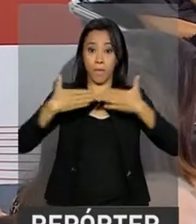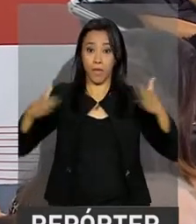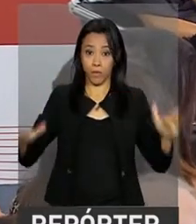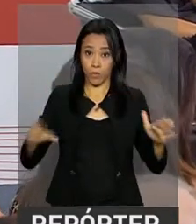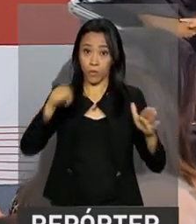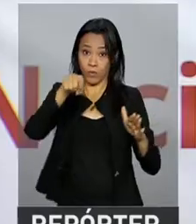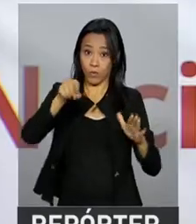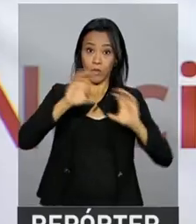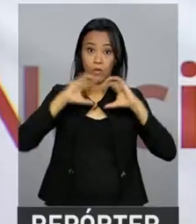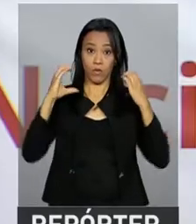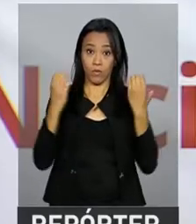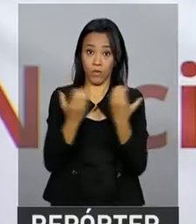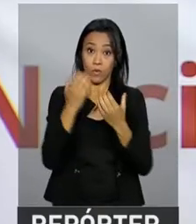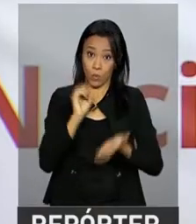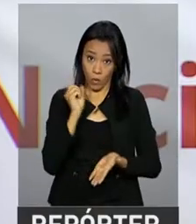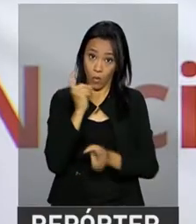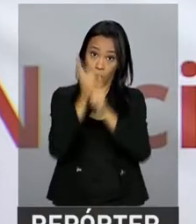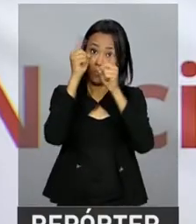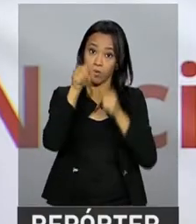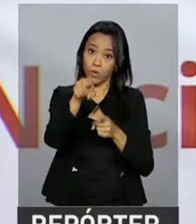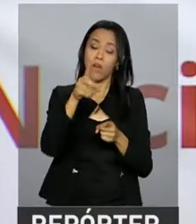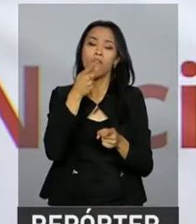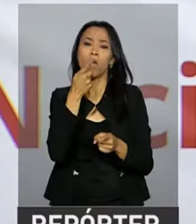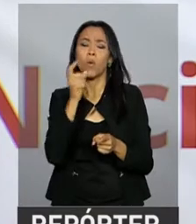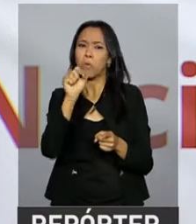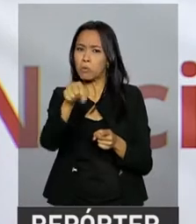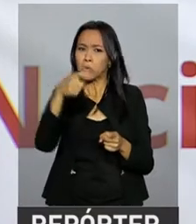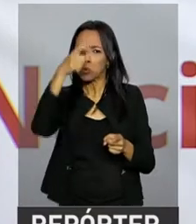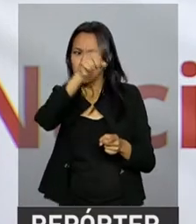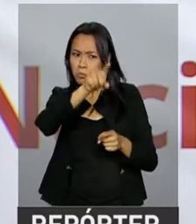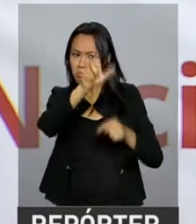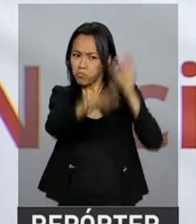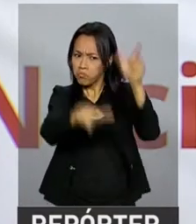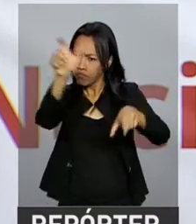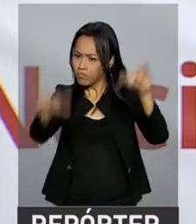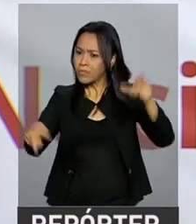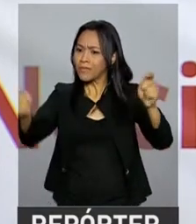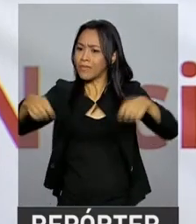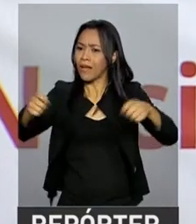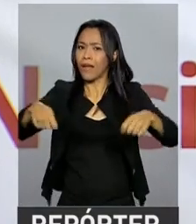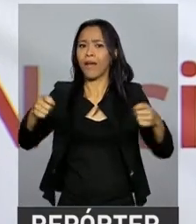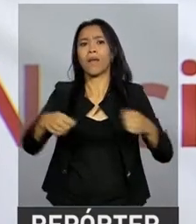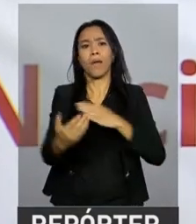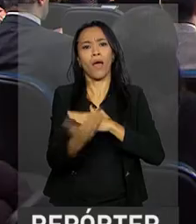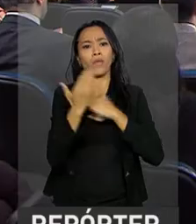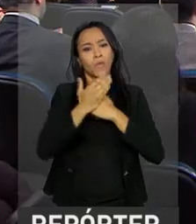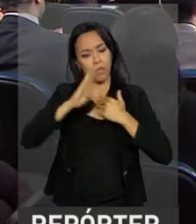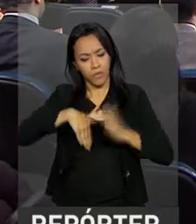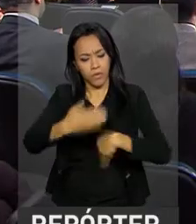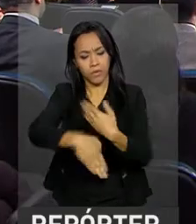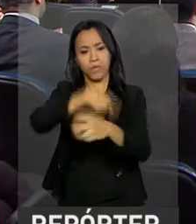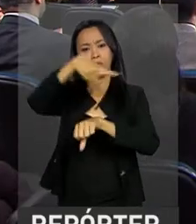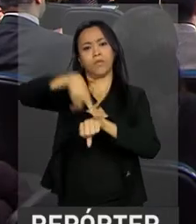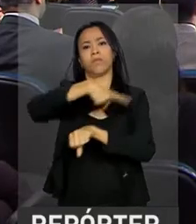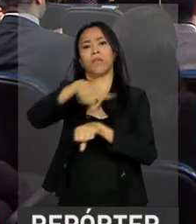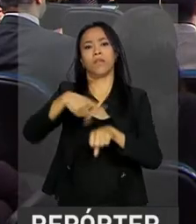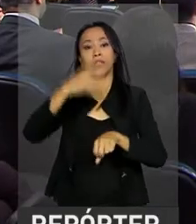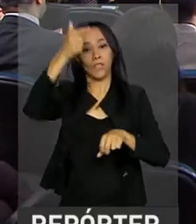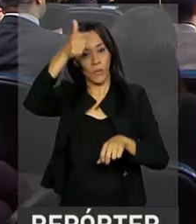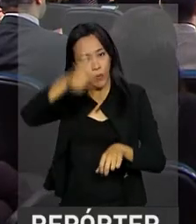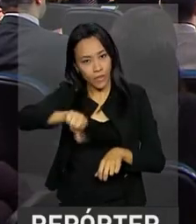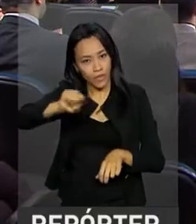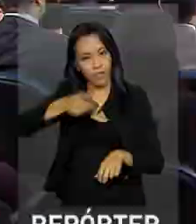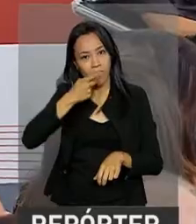da Casa Civil destacou a capacidade do grupo de contribuir com o desenvolvimento do país e defendeu mais uma vez